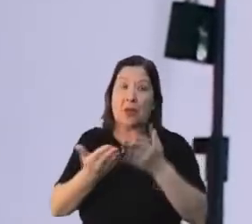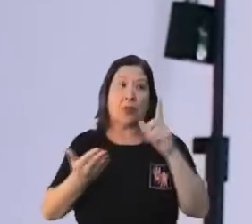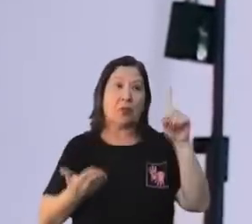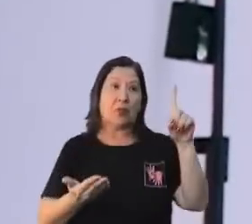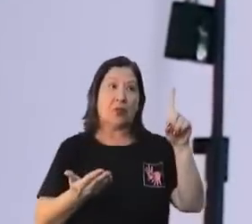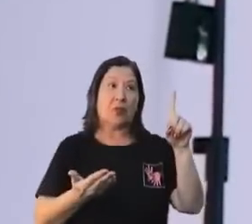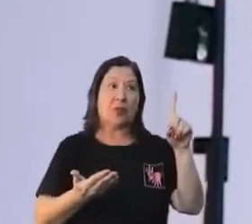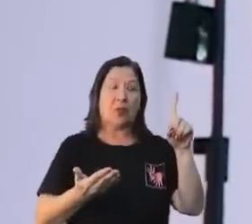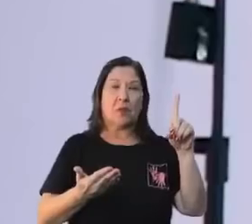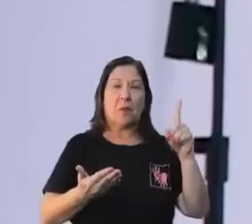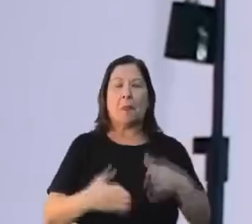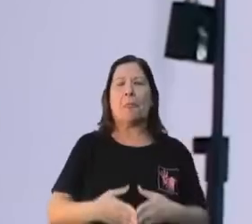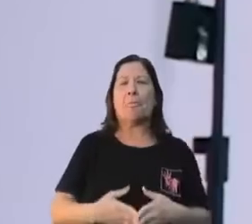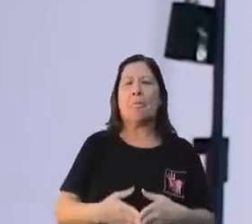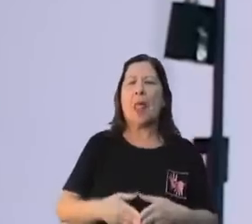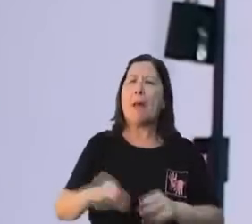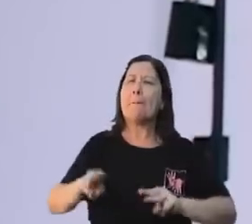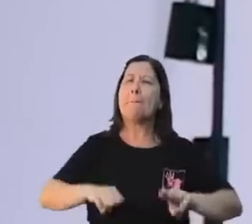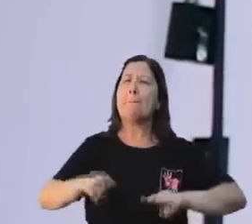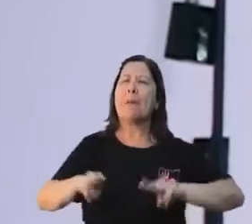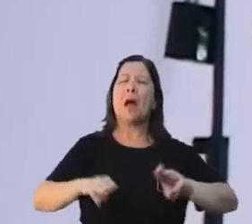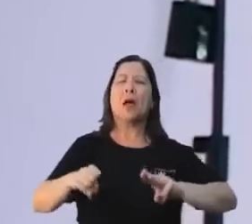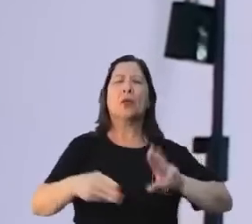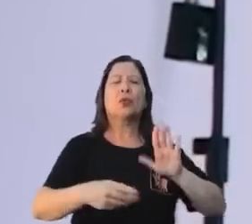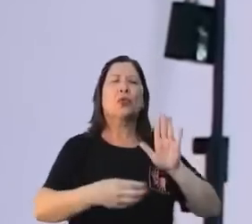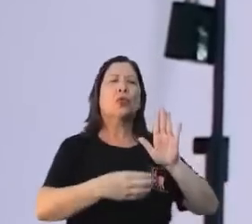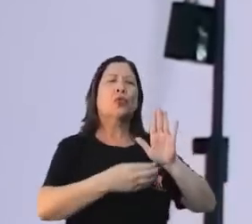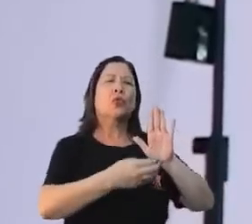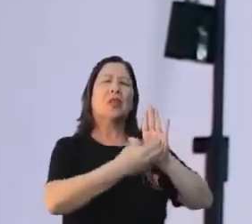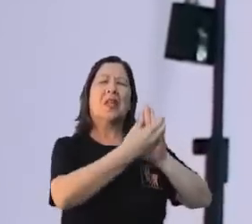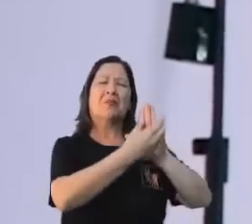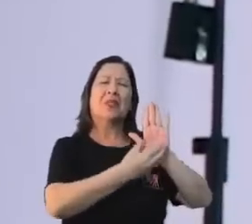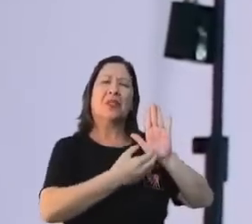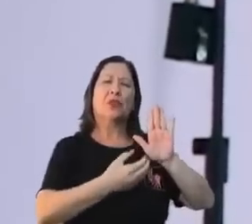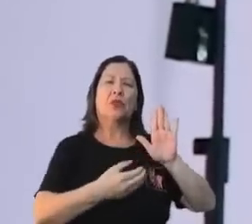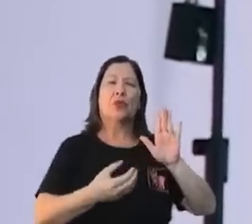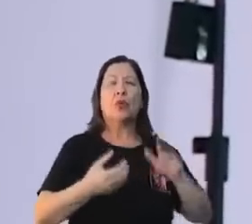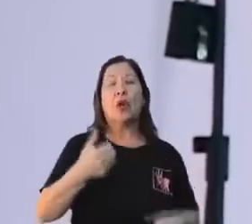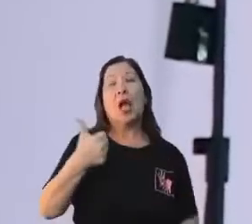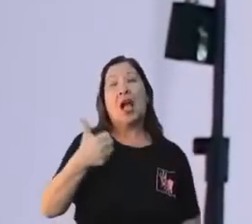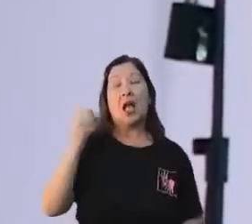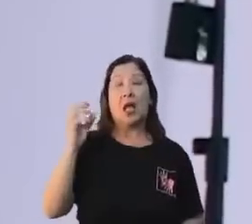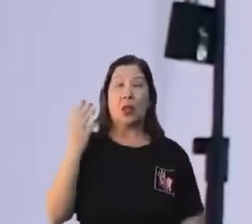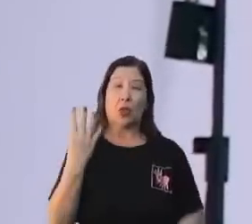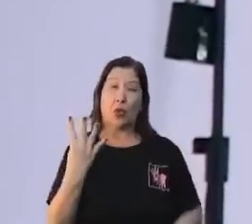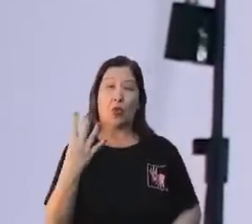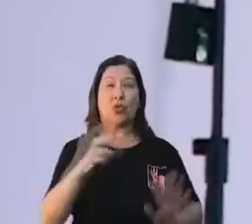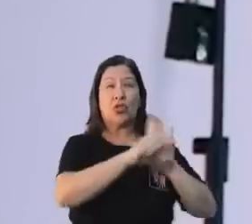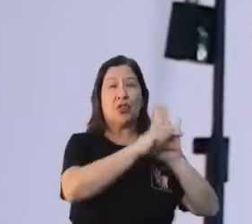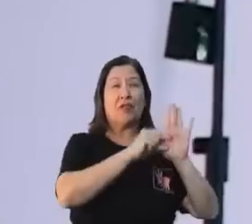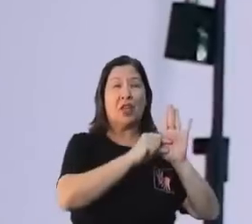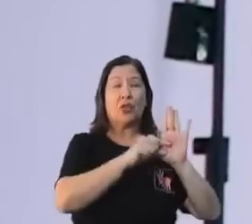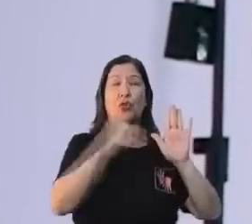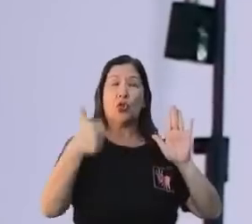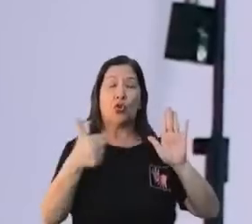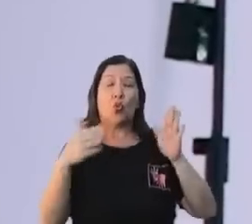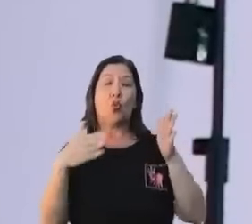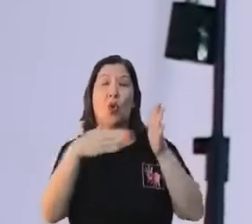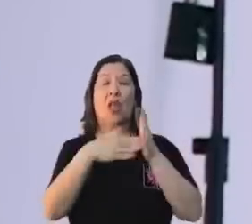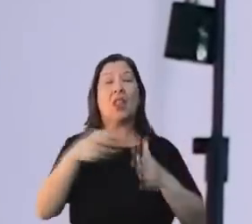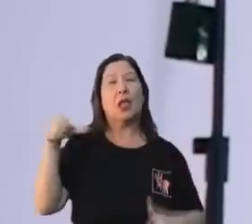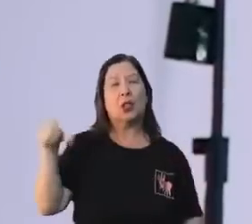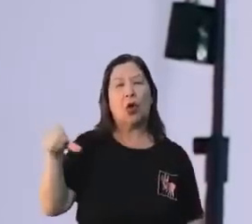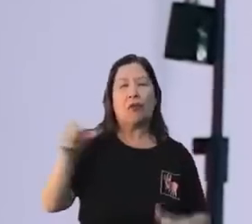está em Marcos, capítulo 14, versos de 1 a 9. Abra sua Bíblia comigo nesse